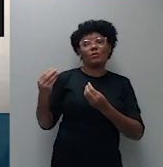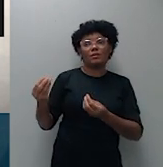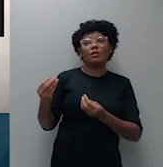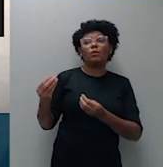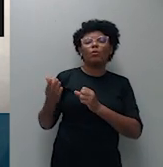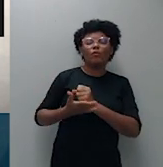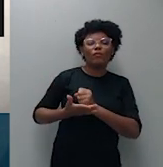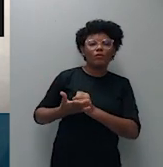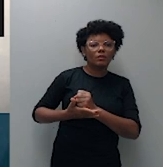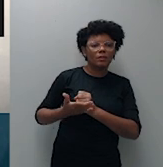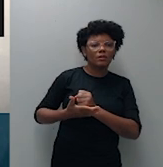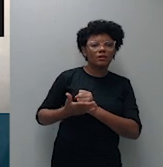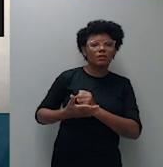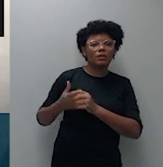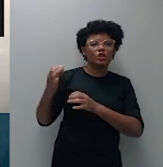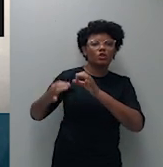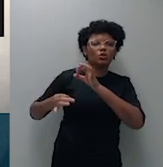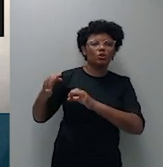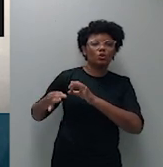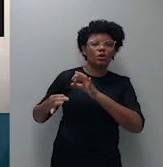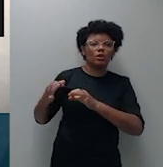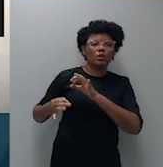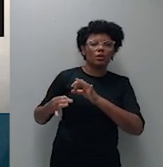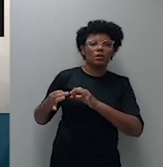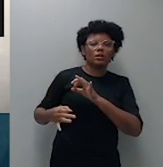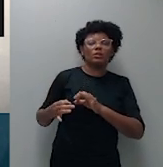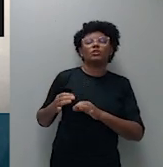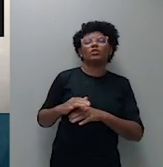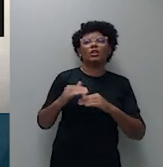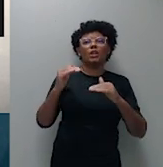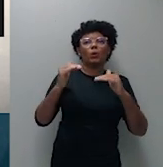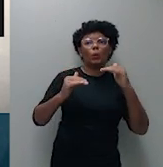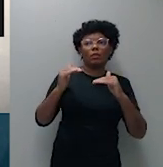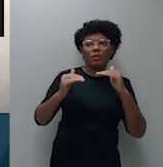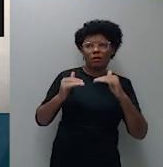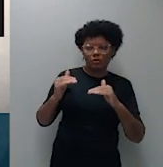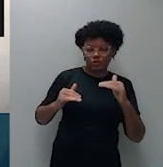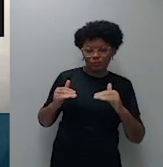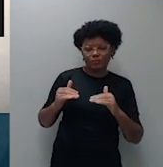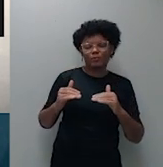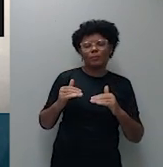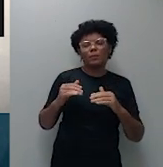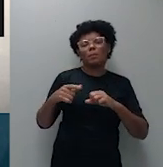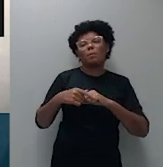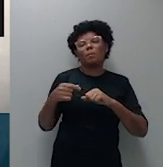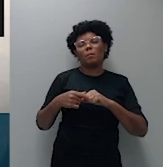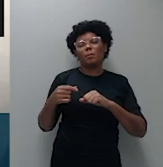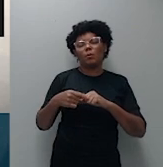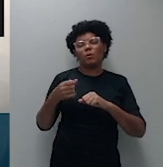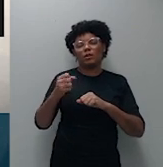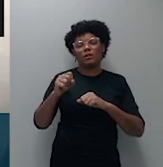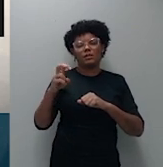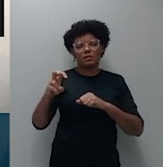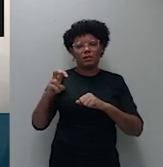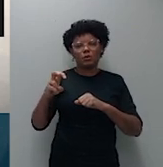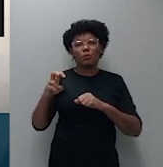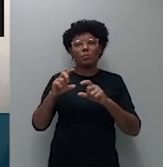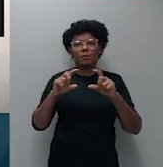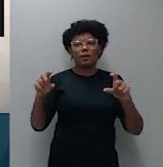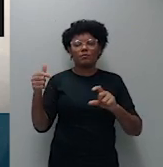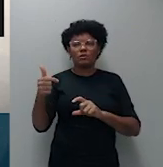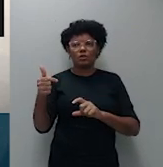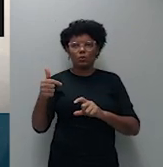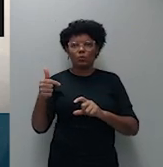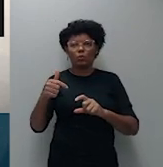o fundamento em juízo de Equidade nos termos 85 parágrafo 2º e